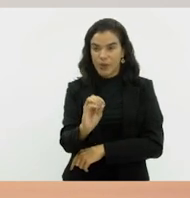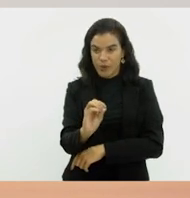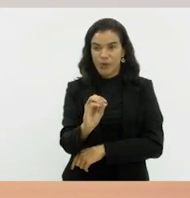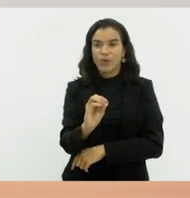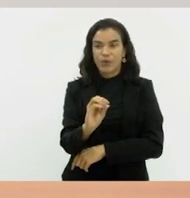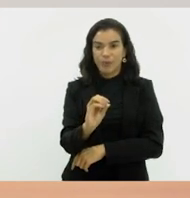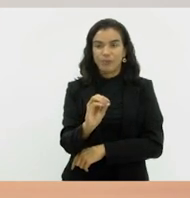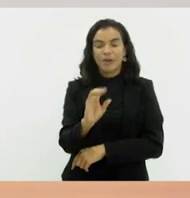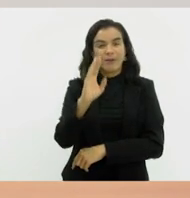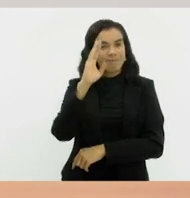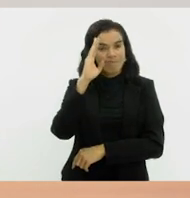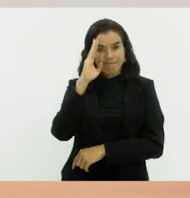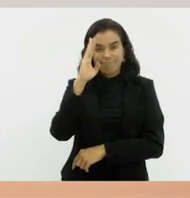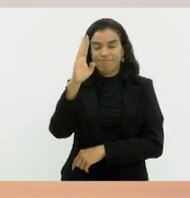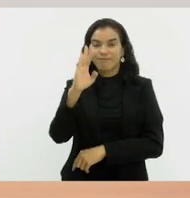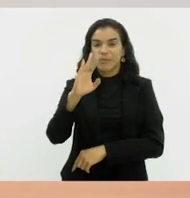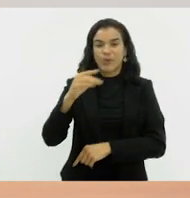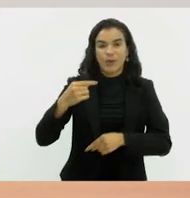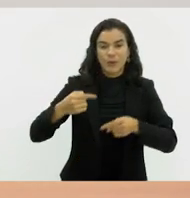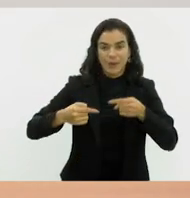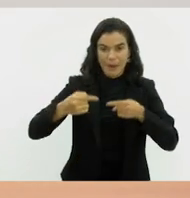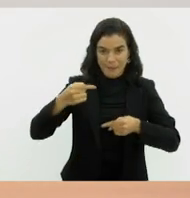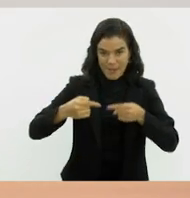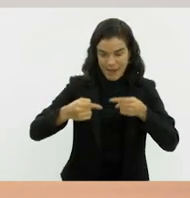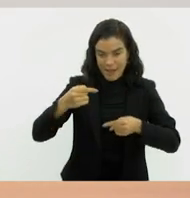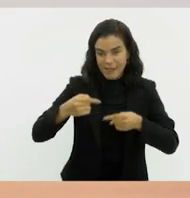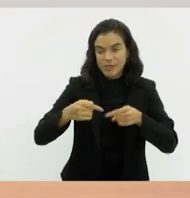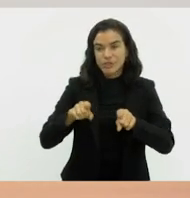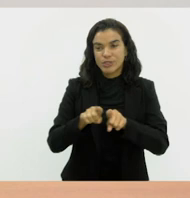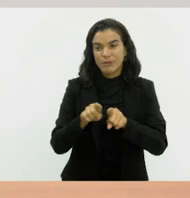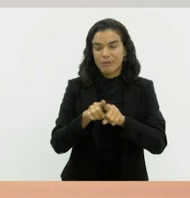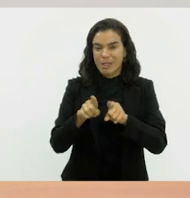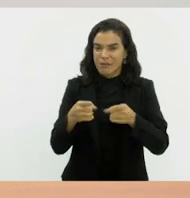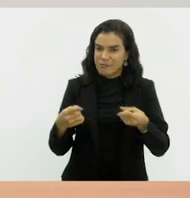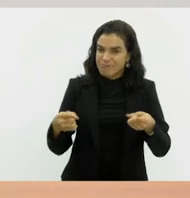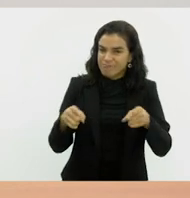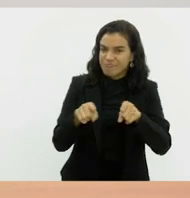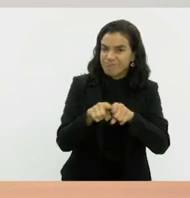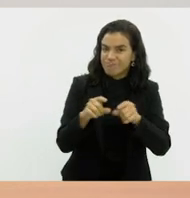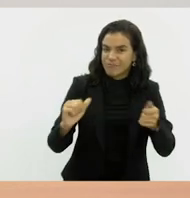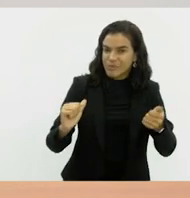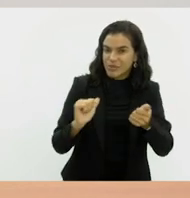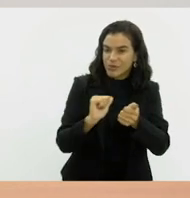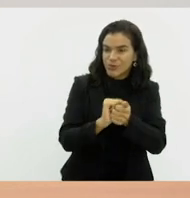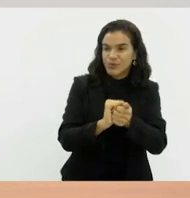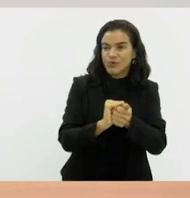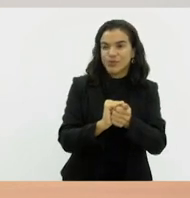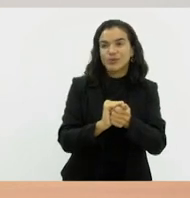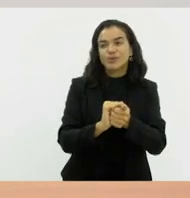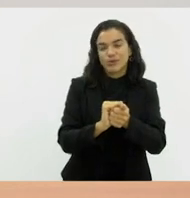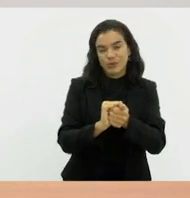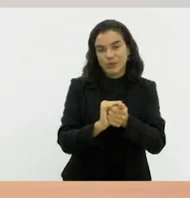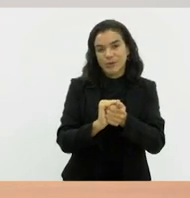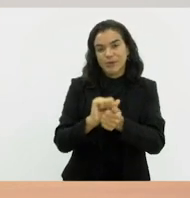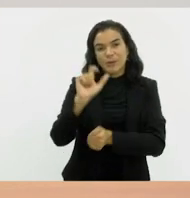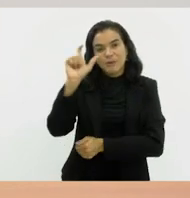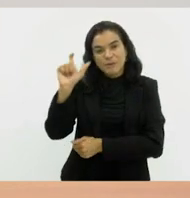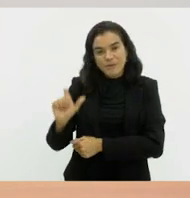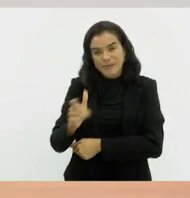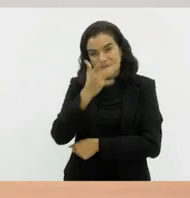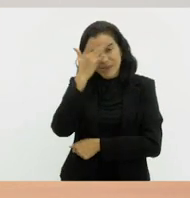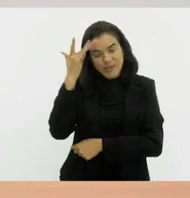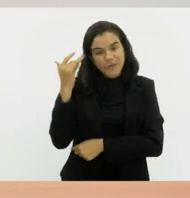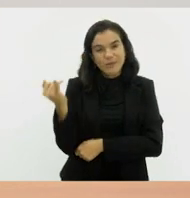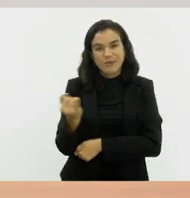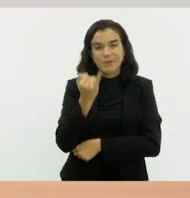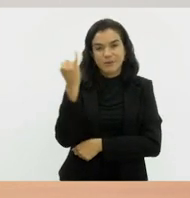que é fundamental nesse debate, nosso aliado, nosso pessoa, figura importante